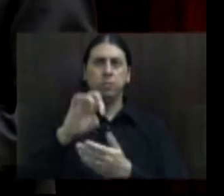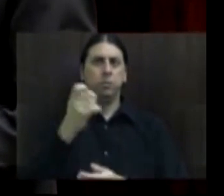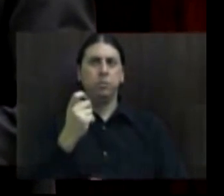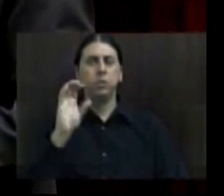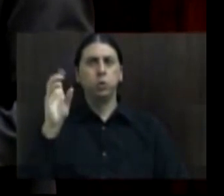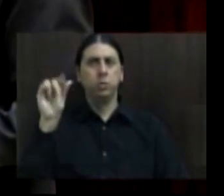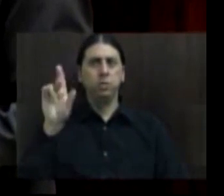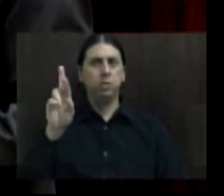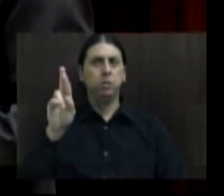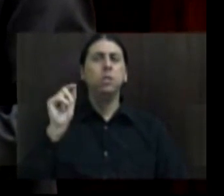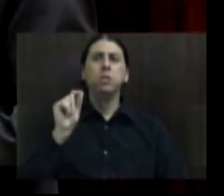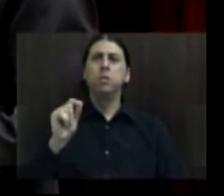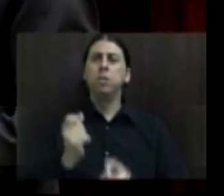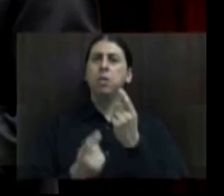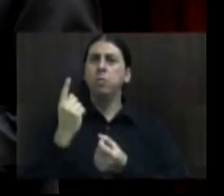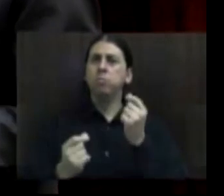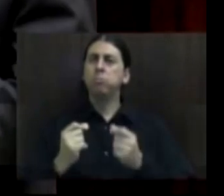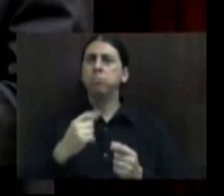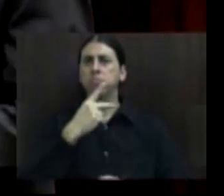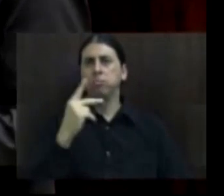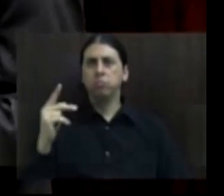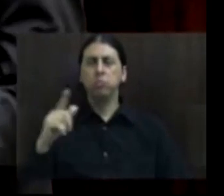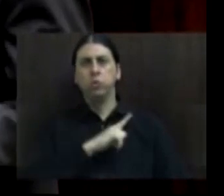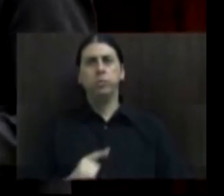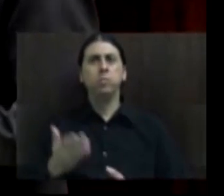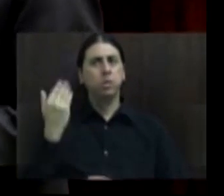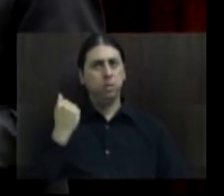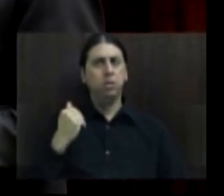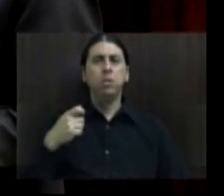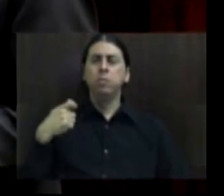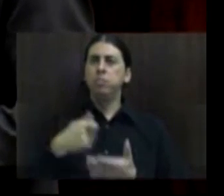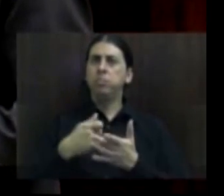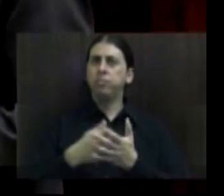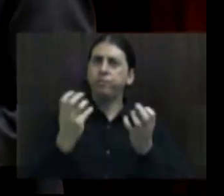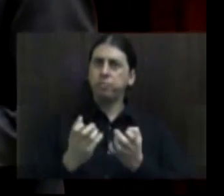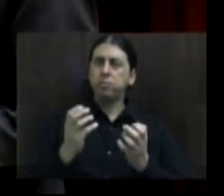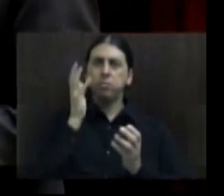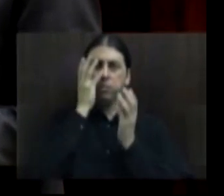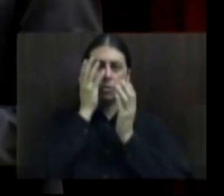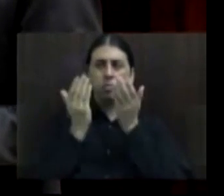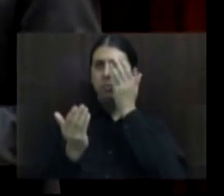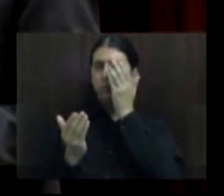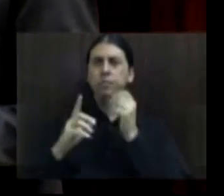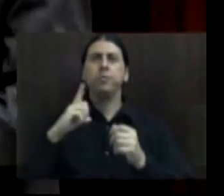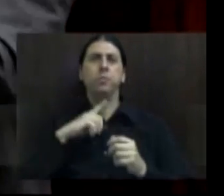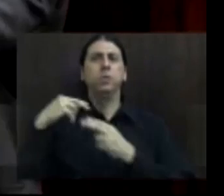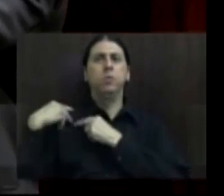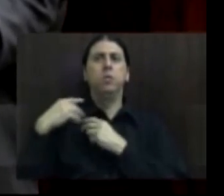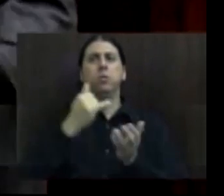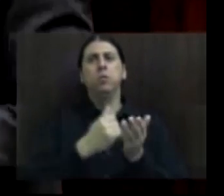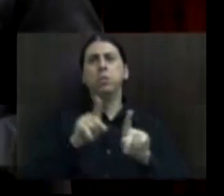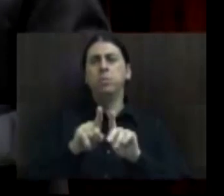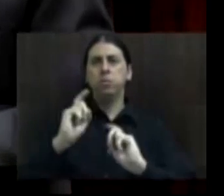casa sobre algo que eles o governo anterior tenta mascarar a sua irresponsabilidade fiscal e que